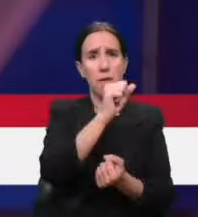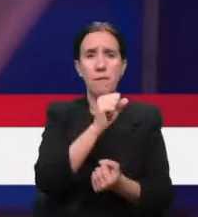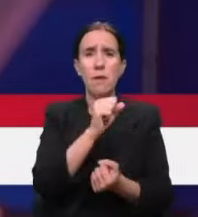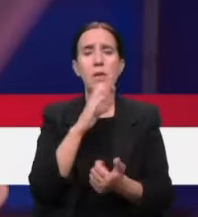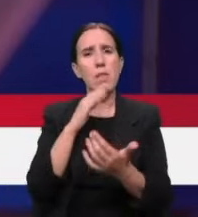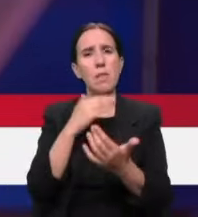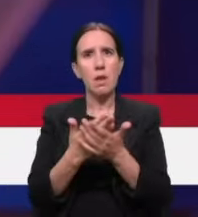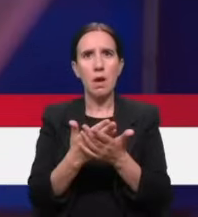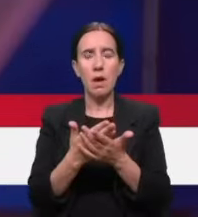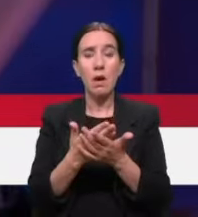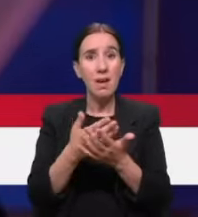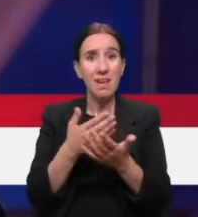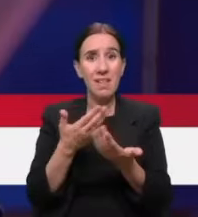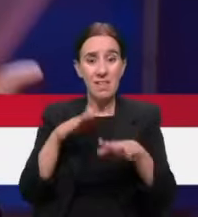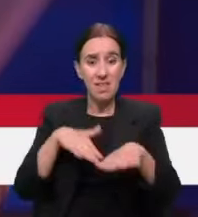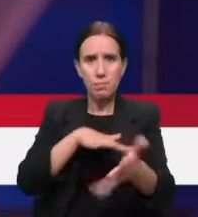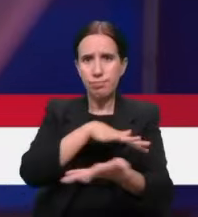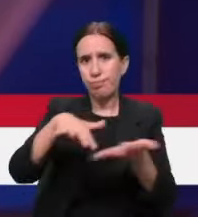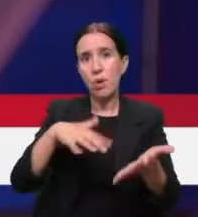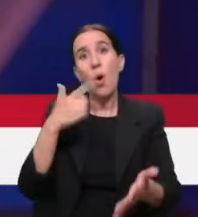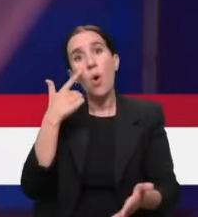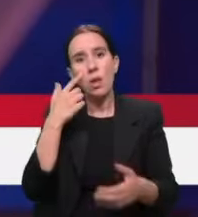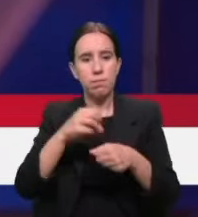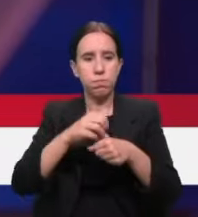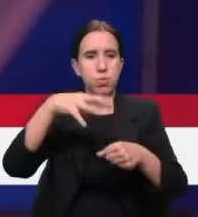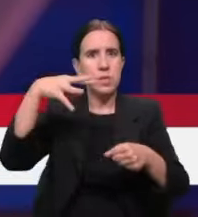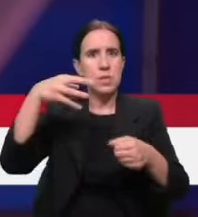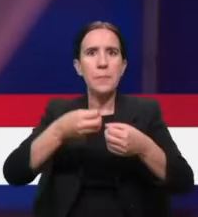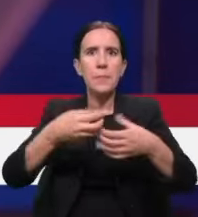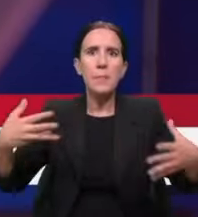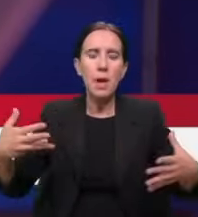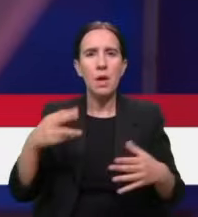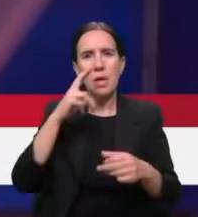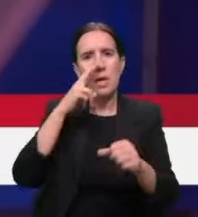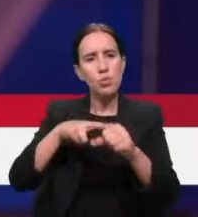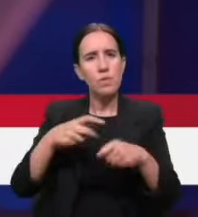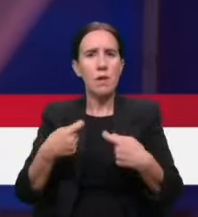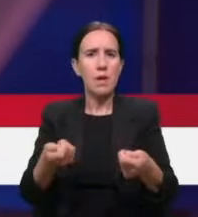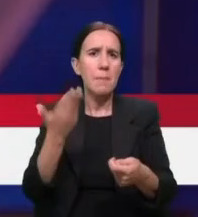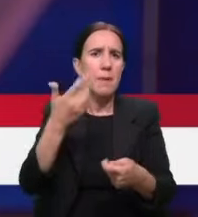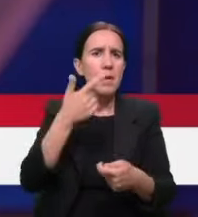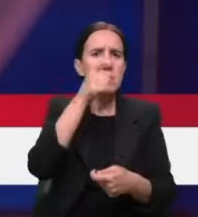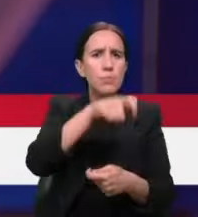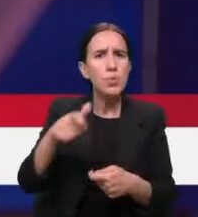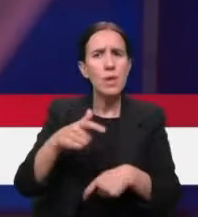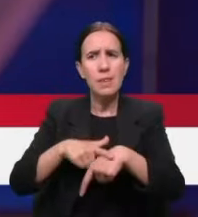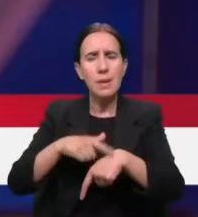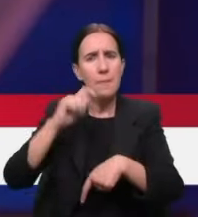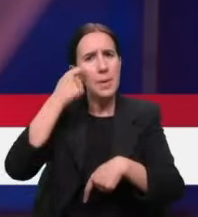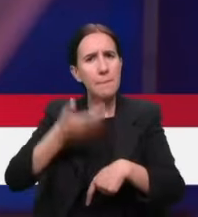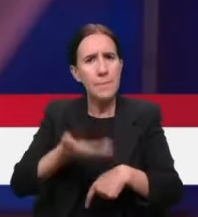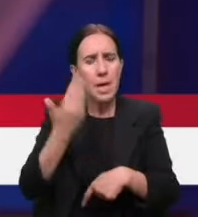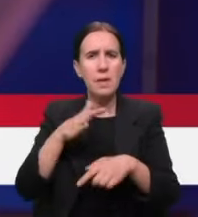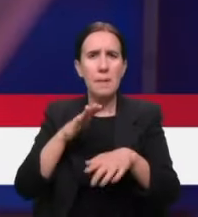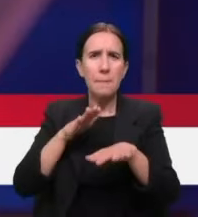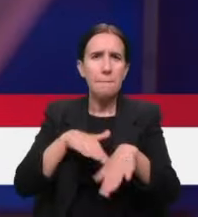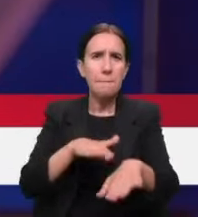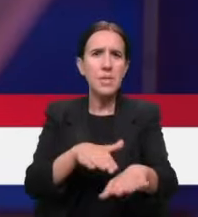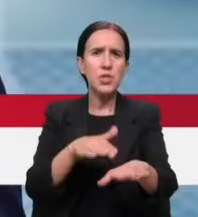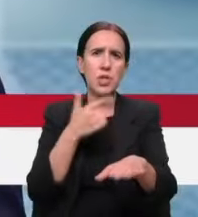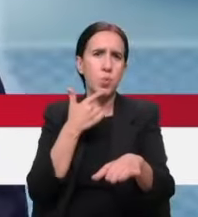um pandemónio no trânsito. Olha, aumenta a poluição, as pessoas gastam mais combustível, gastam mais tempo, bichas descomunais. Portanto, não